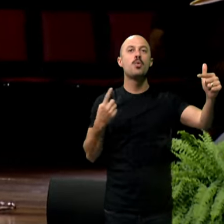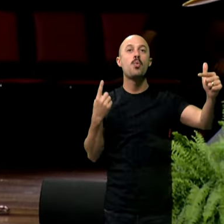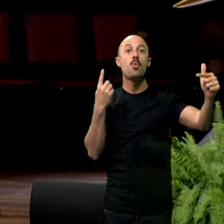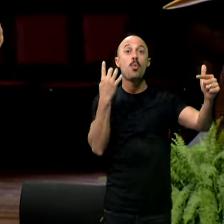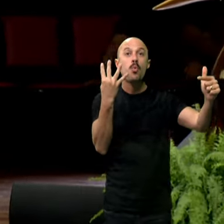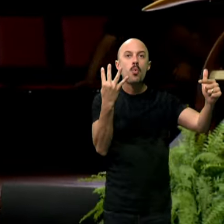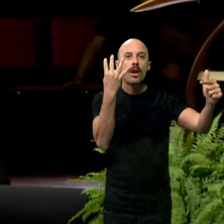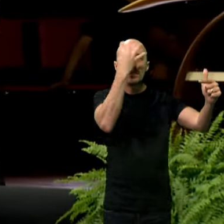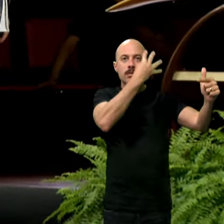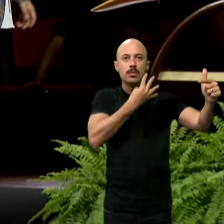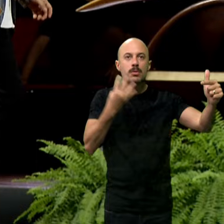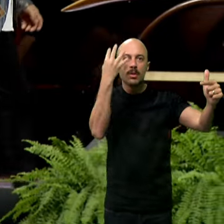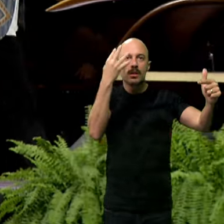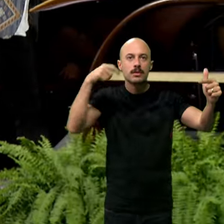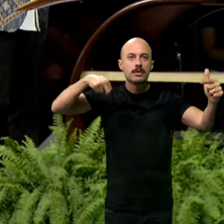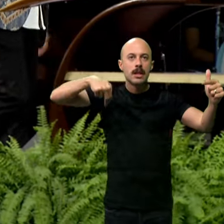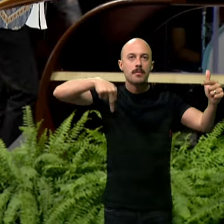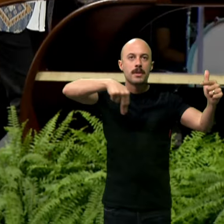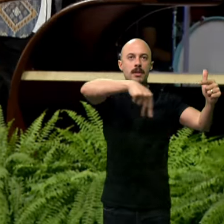Muitas vezes.